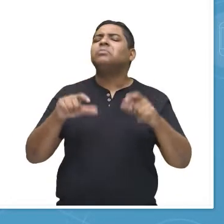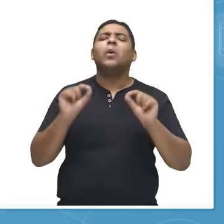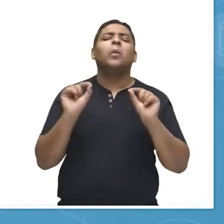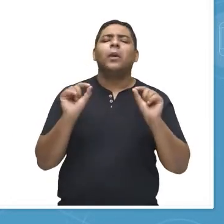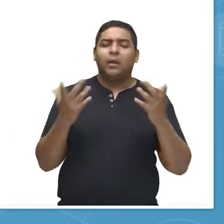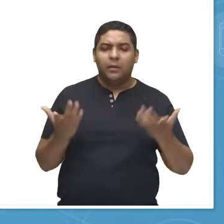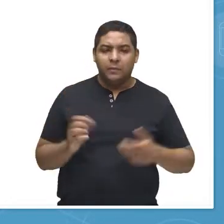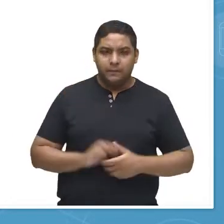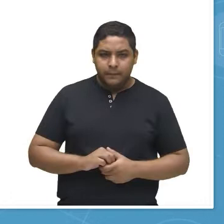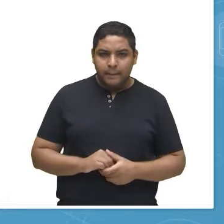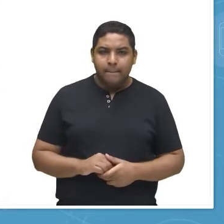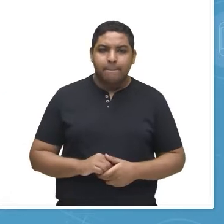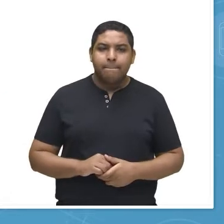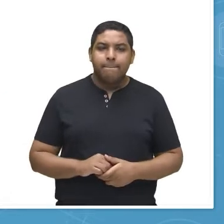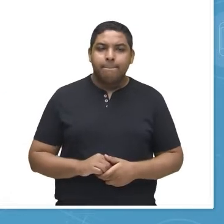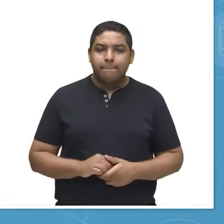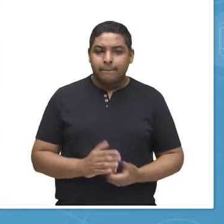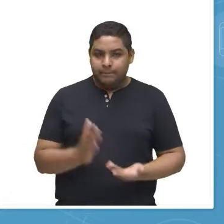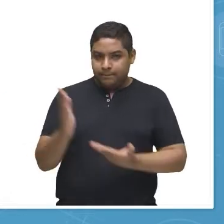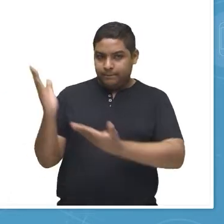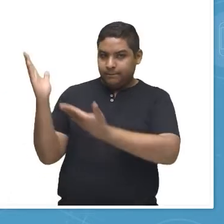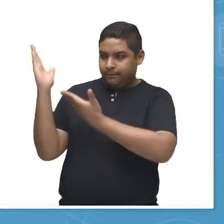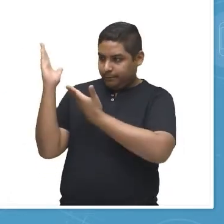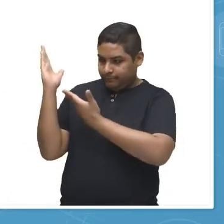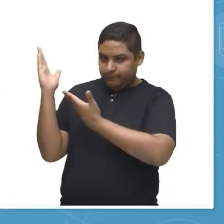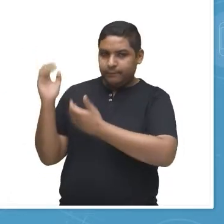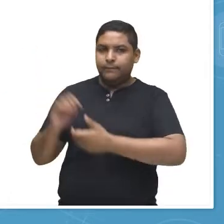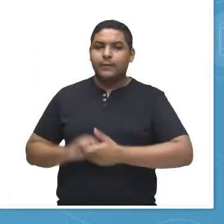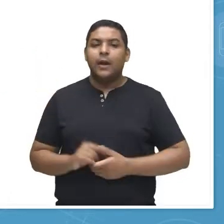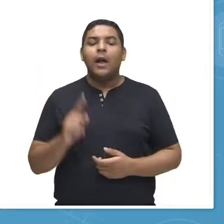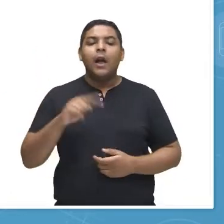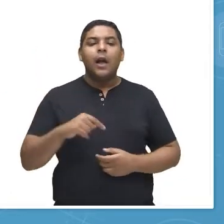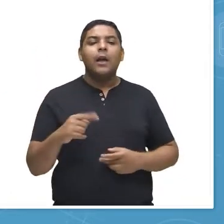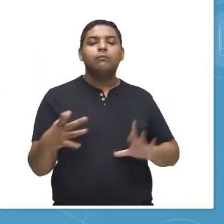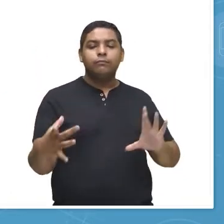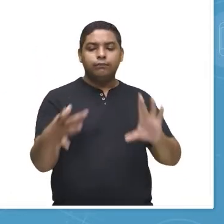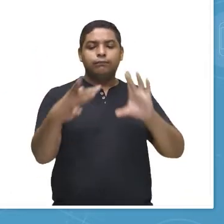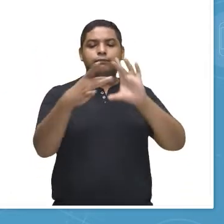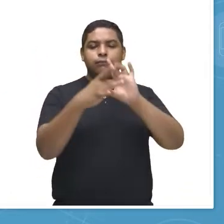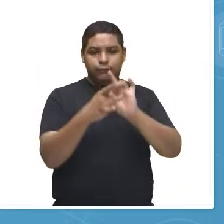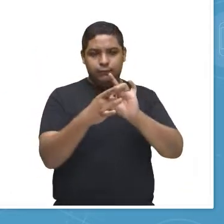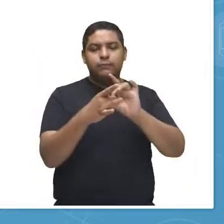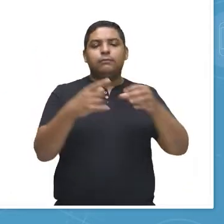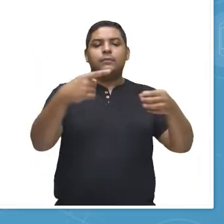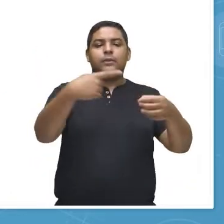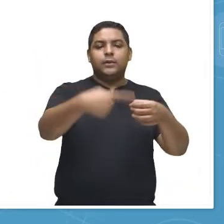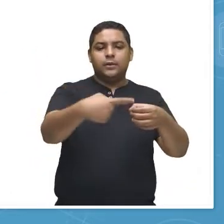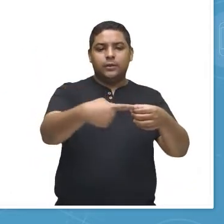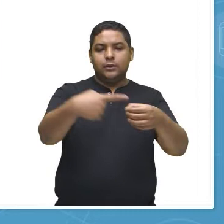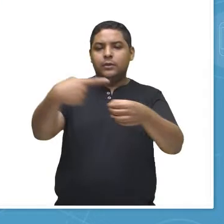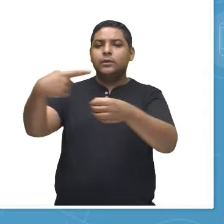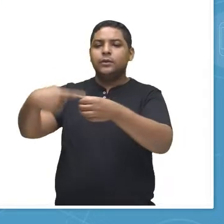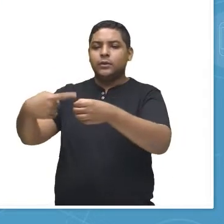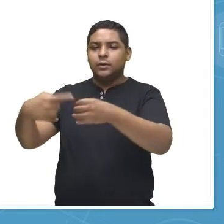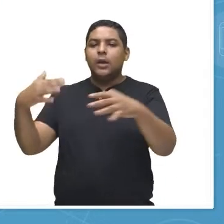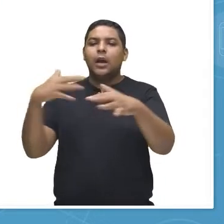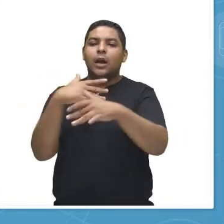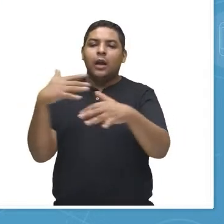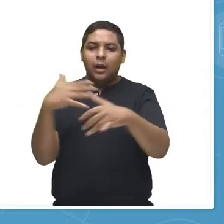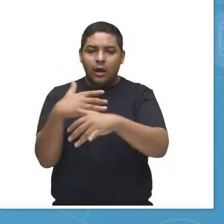lá. É a integração entre as cidades, tá? Que se estabelece a partir de fluxo